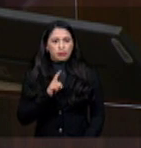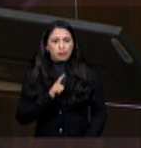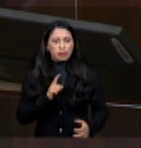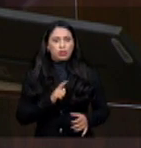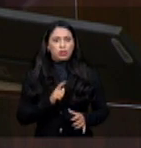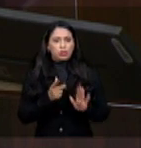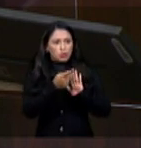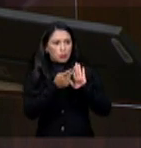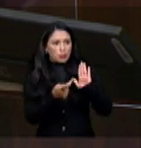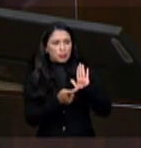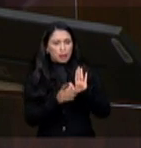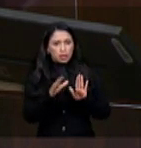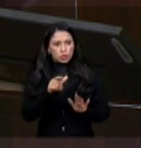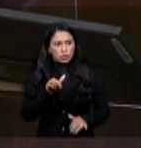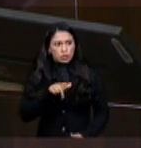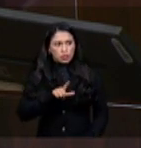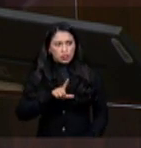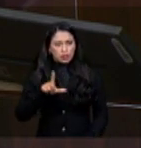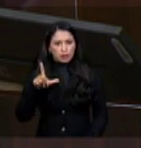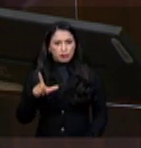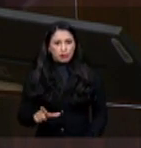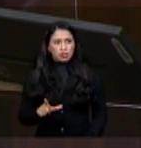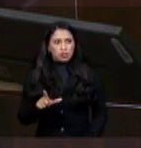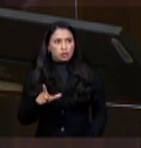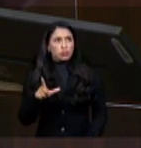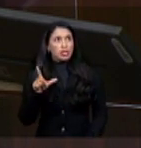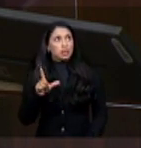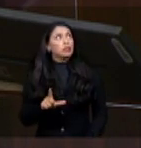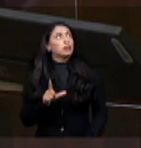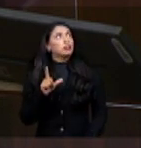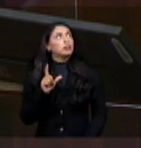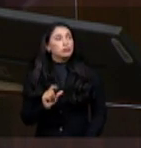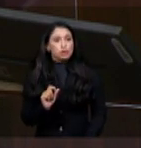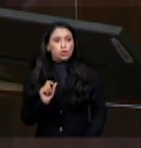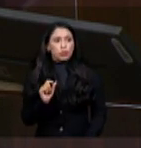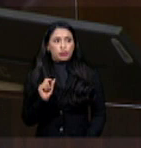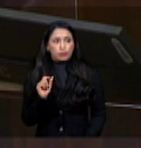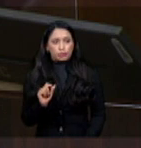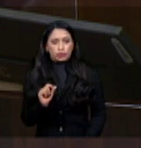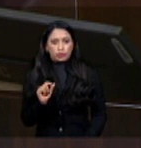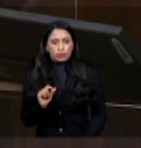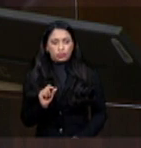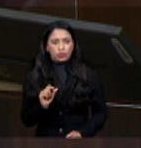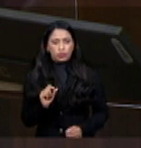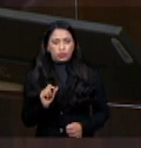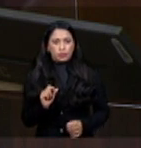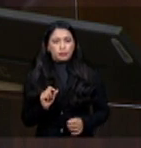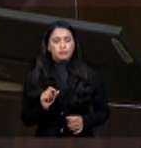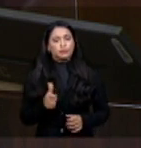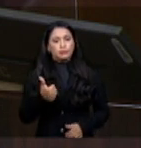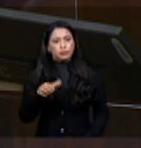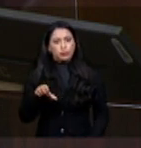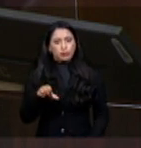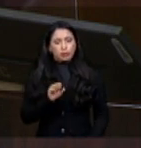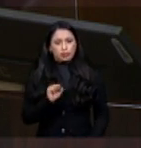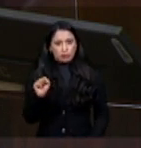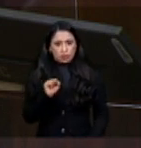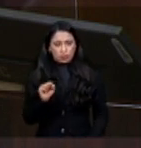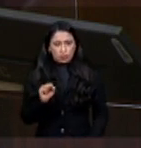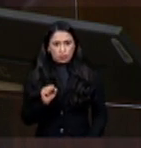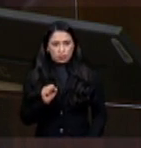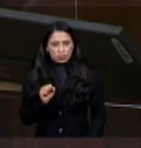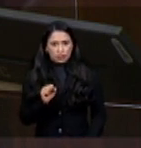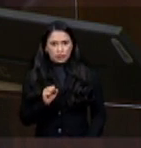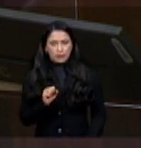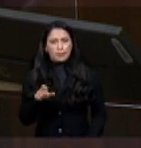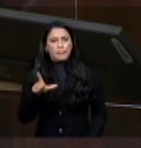no plano civil o que ocorreu efetivamente né de forma Ampla com a coleção de 88 a